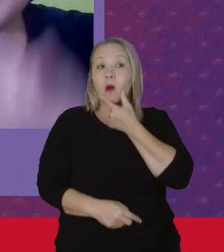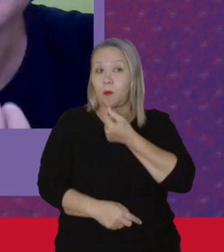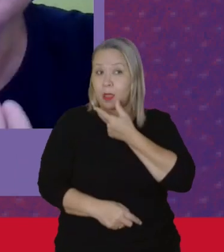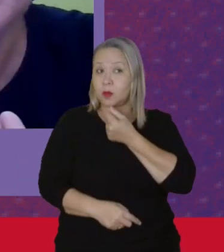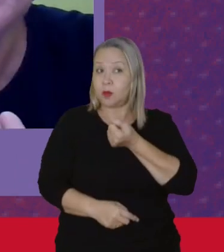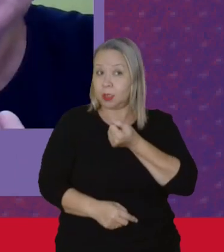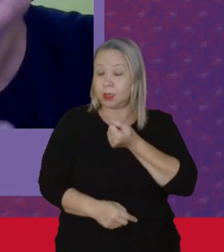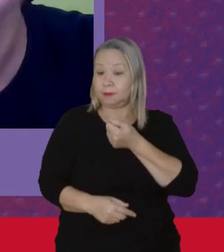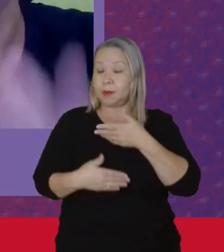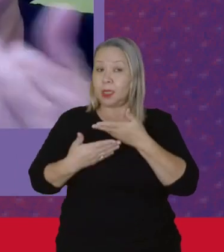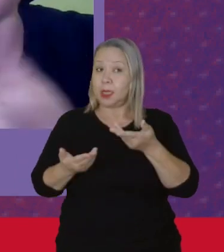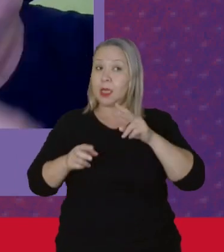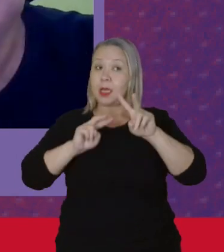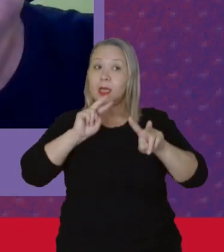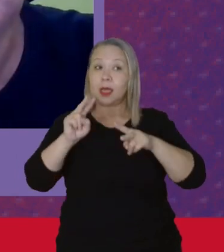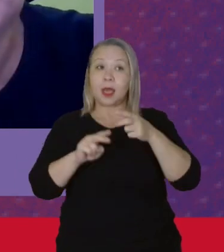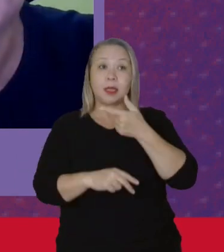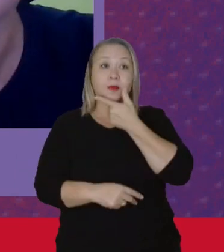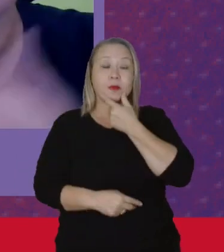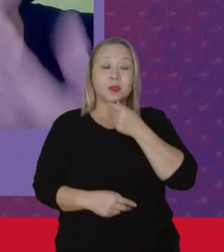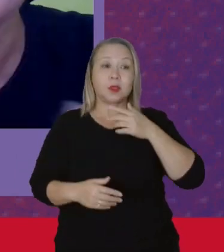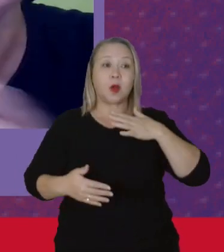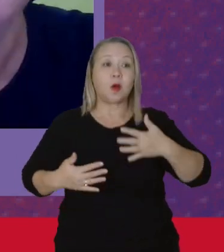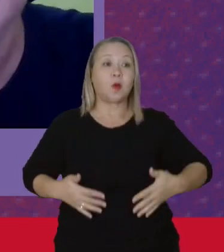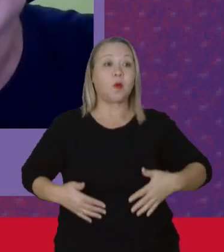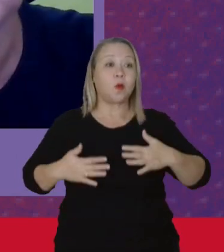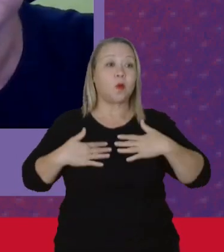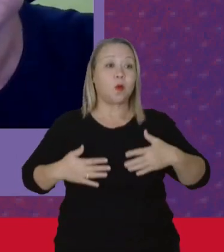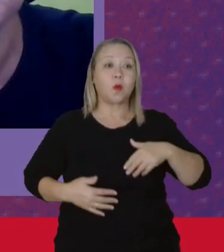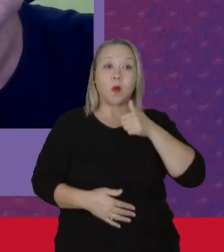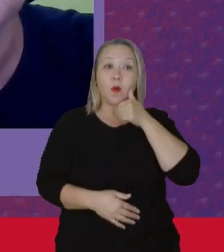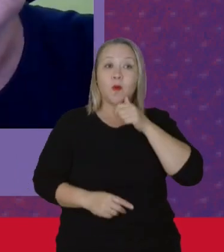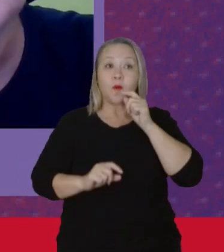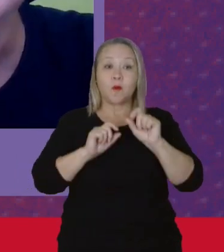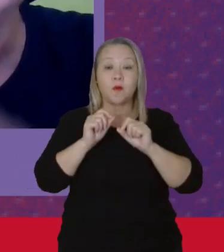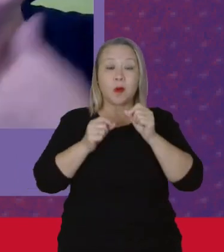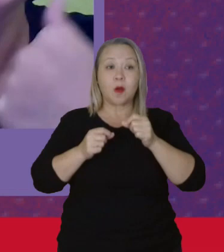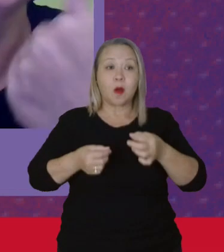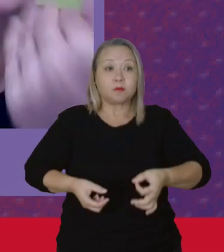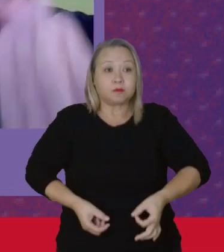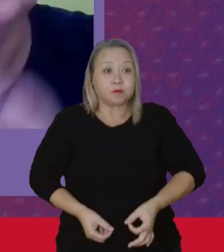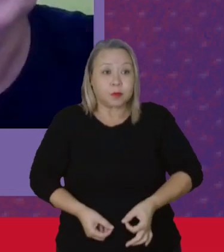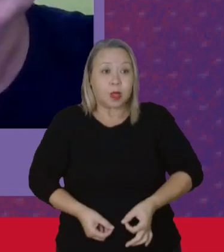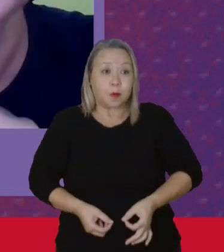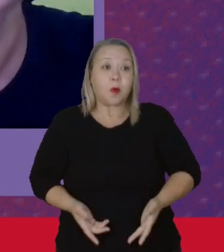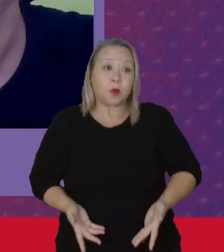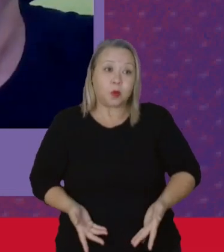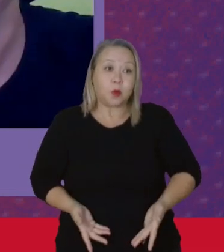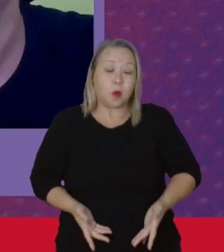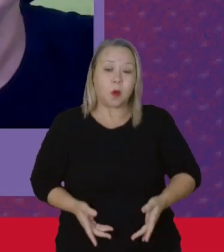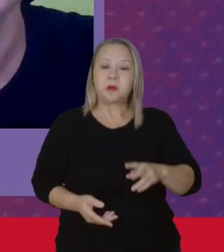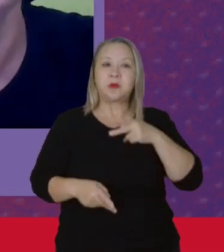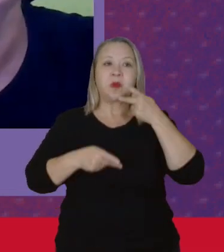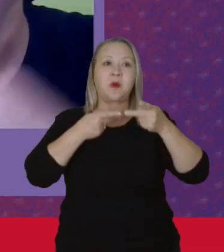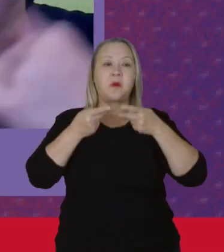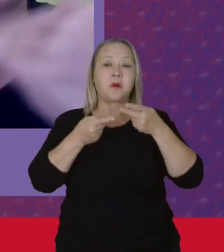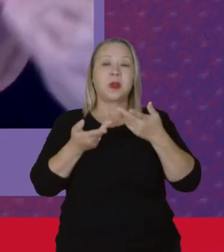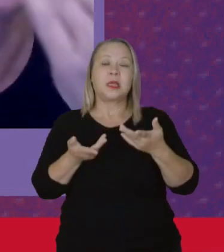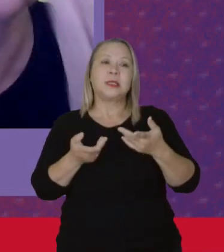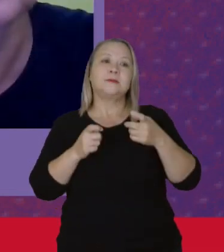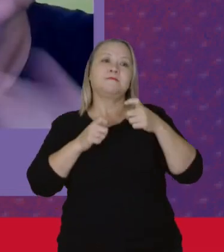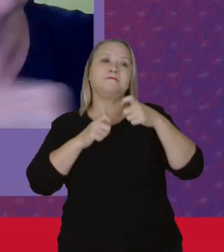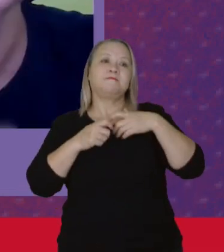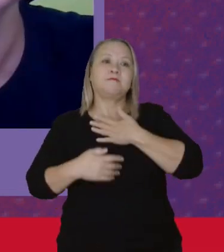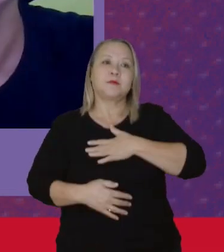portanto, essa visão masculina sobre o corpo feminino é do aparelho reprodutor, e não da satisfação sexual,